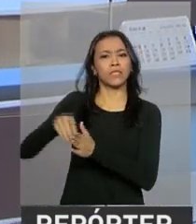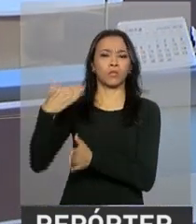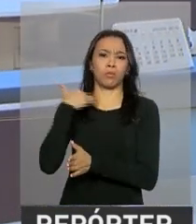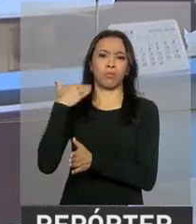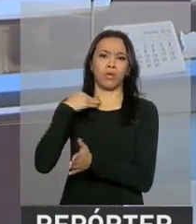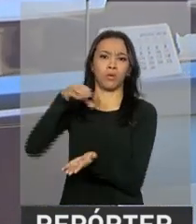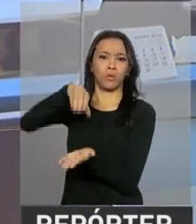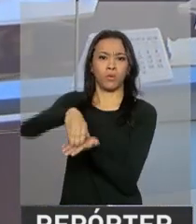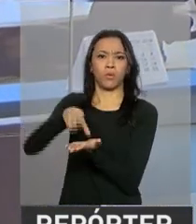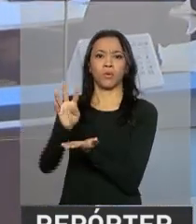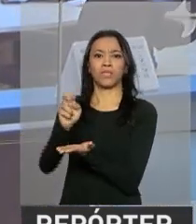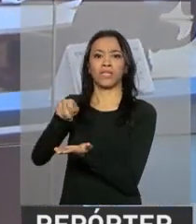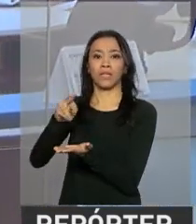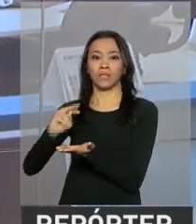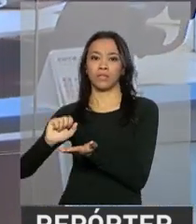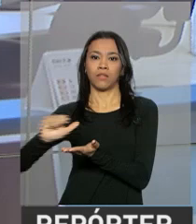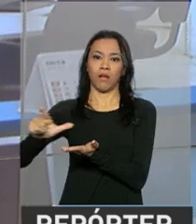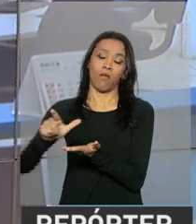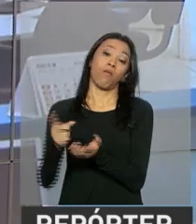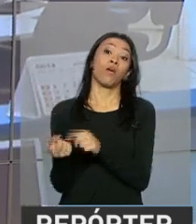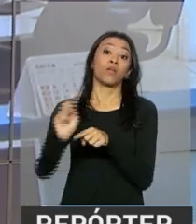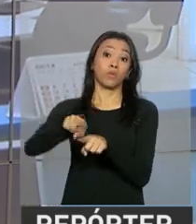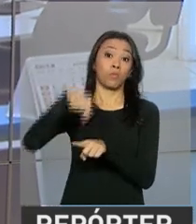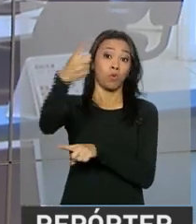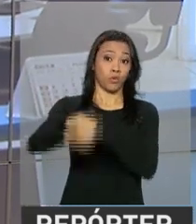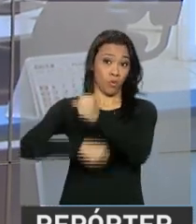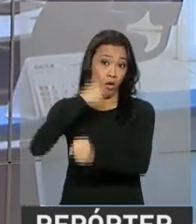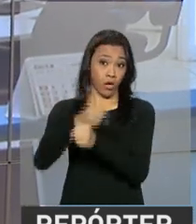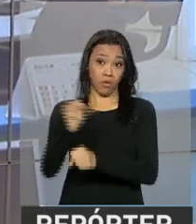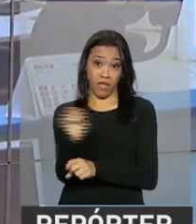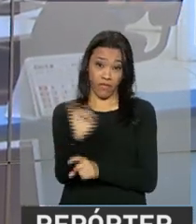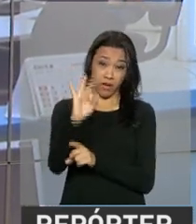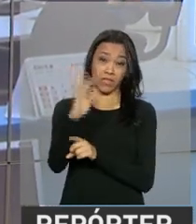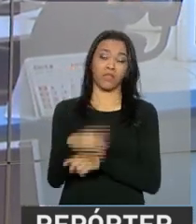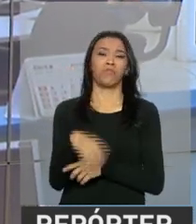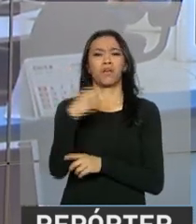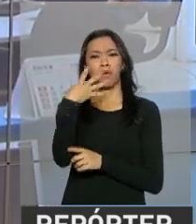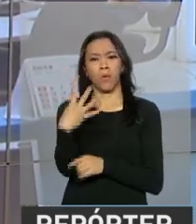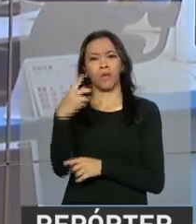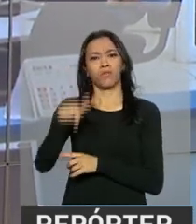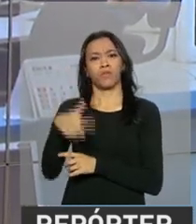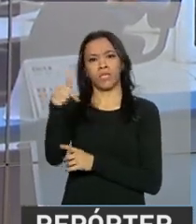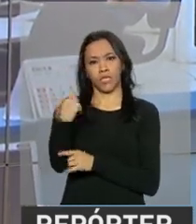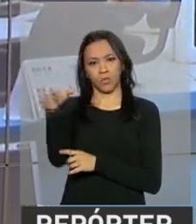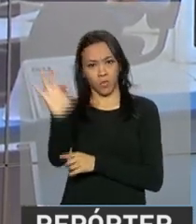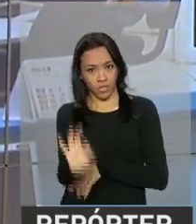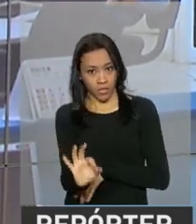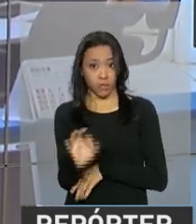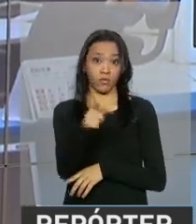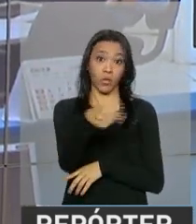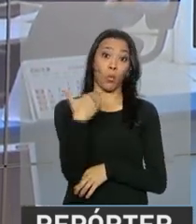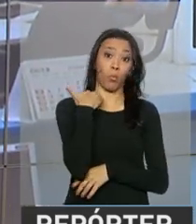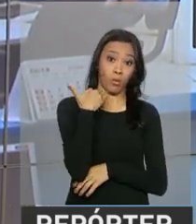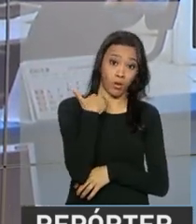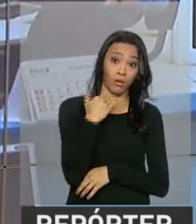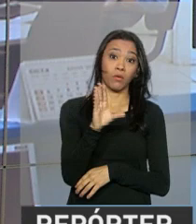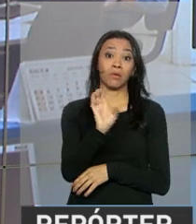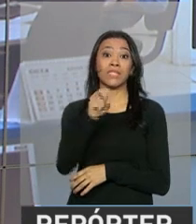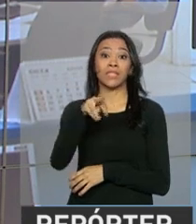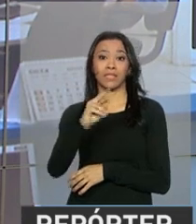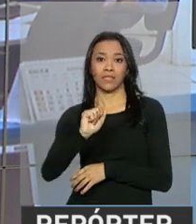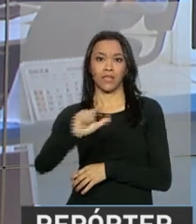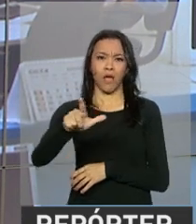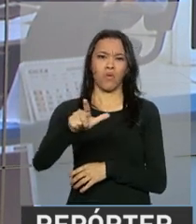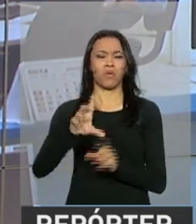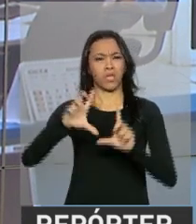banco central para o ano que vem a previsão é de que a inflação fique em 4,7 por. o banco central estima ainda que a